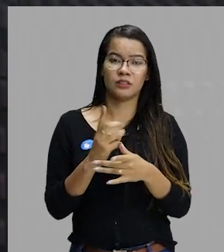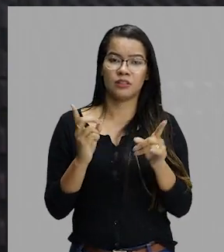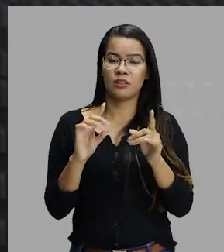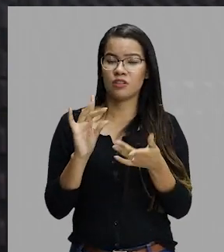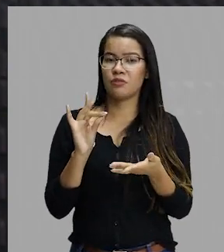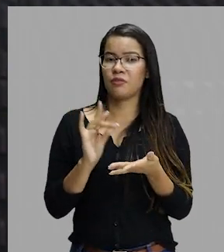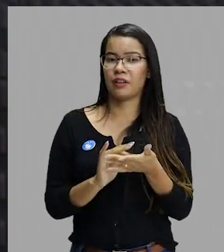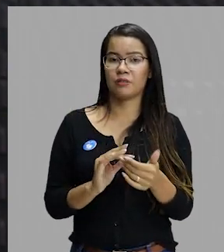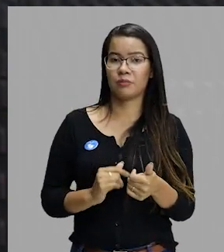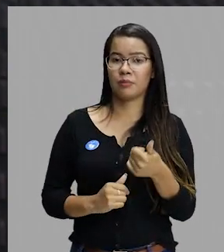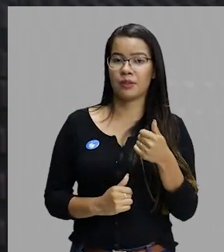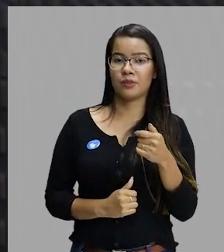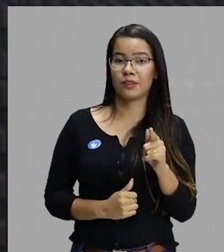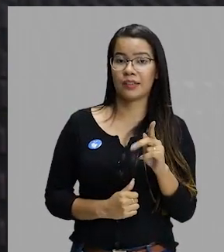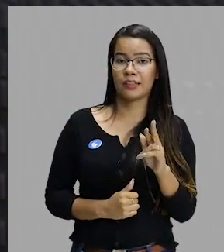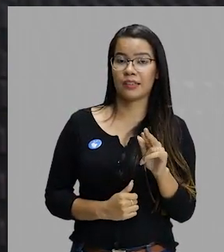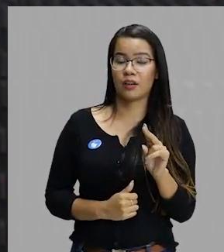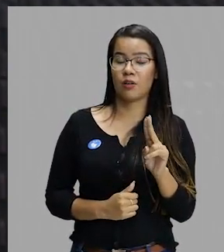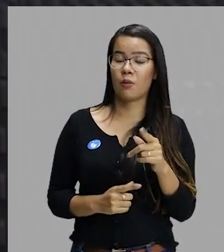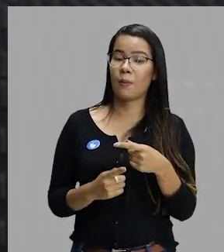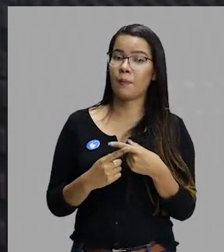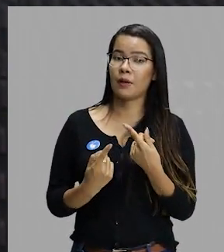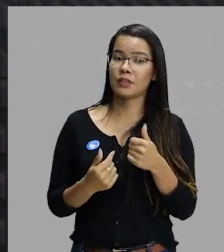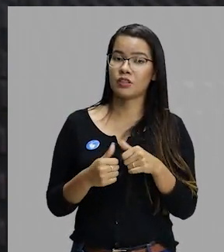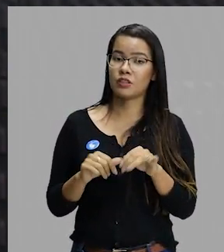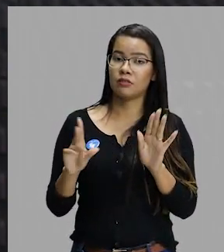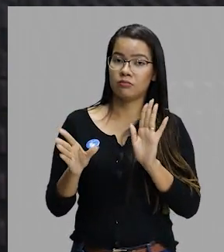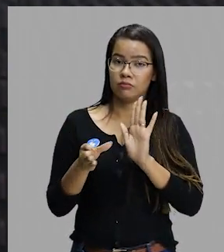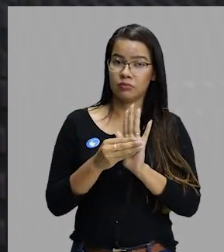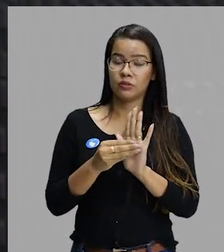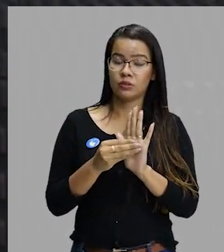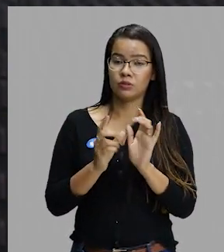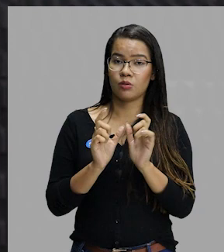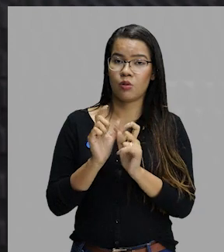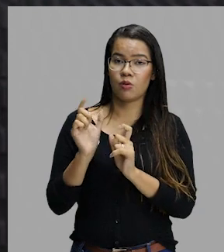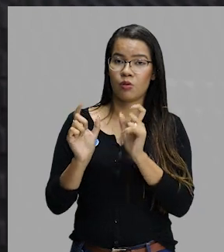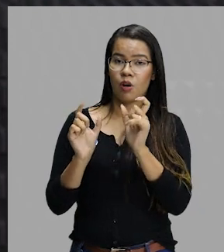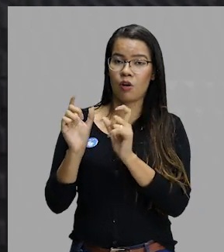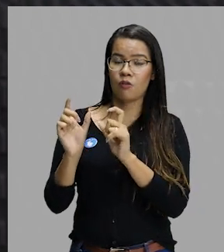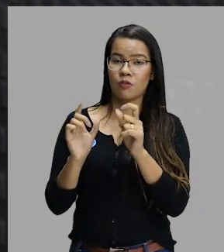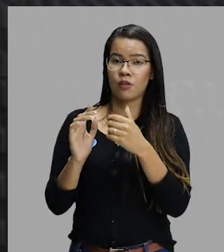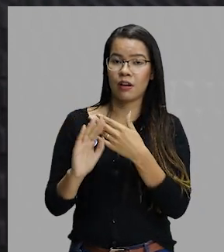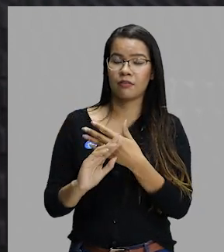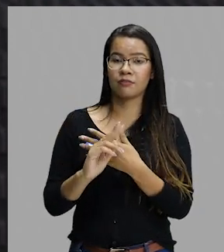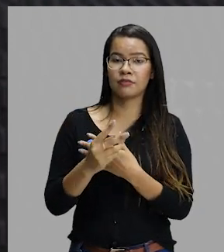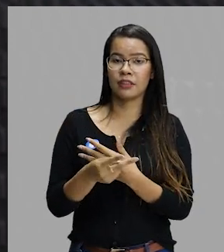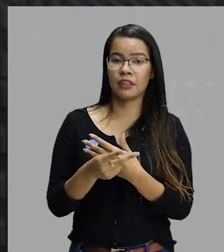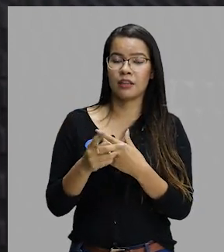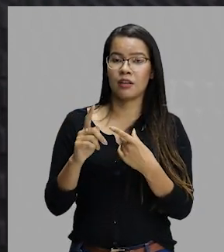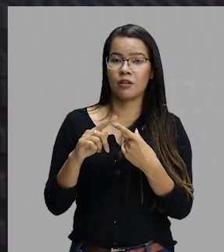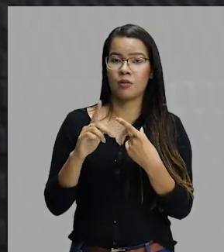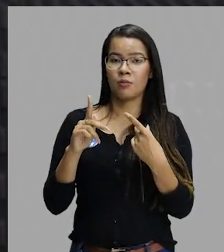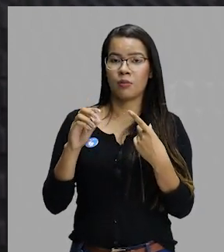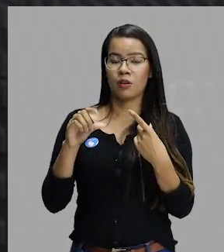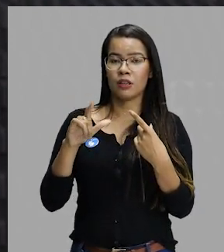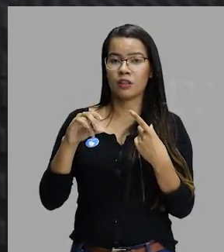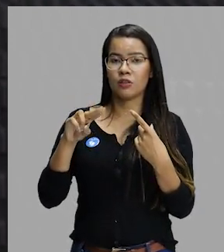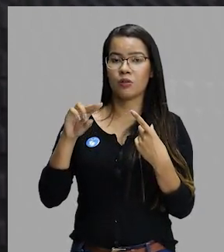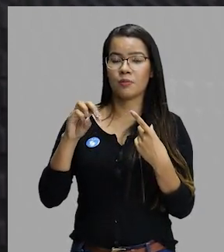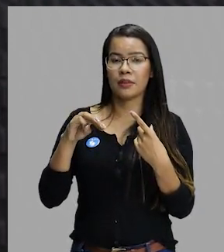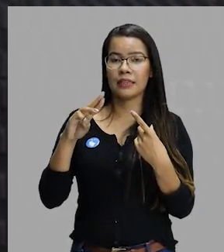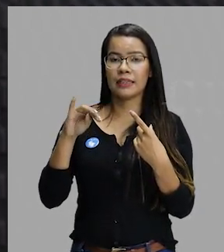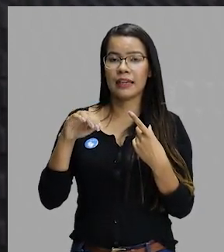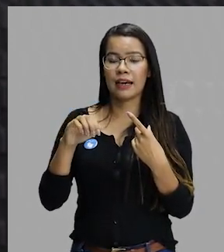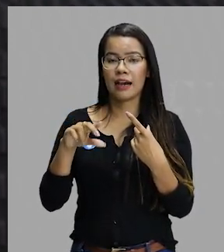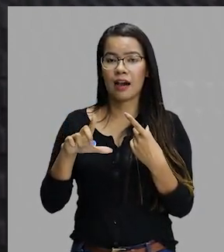uma função do primeiro grau, mas ela está dentro do conjunto da função afim, certo? Que fala de função polinomial, fala de